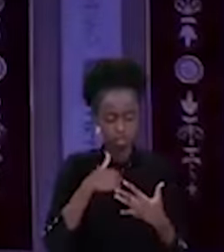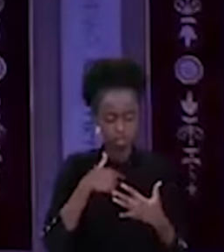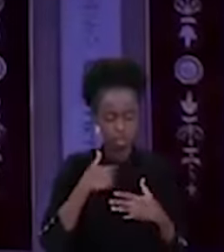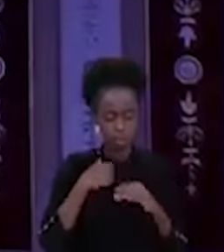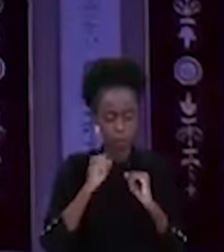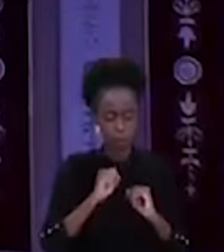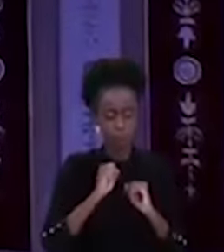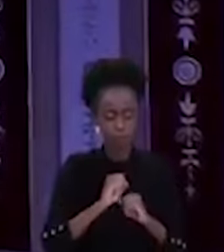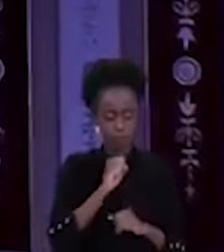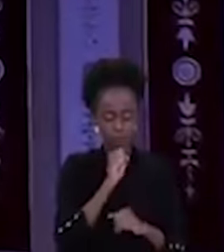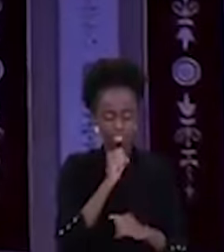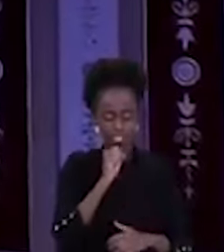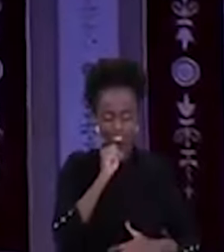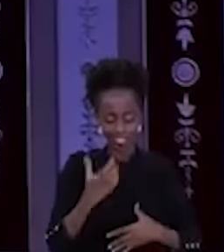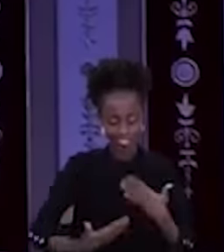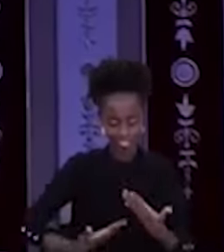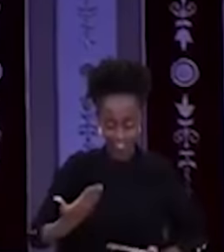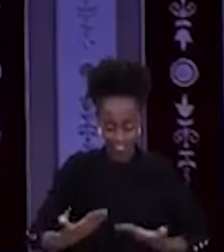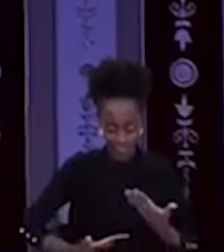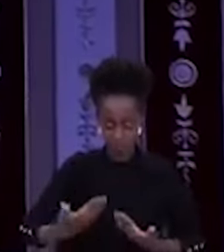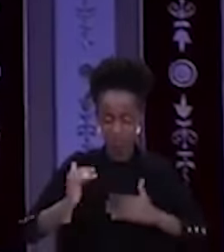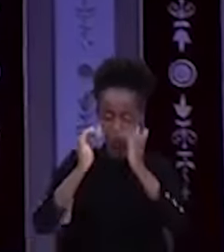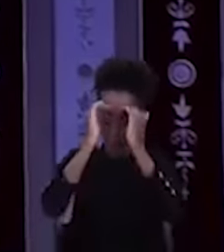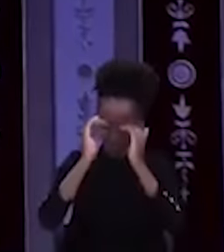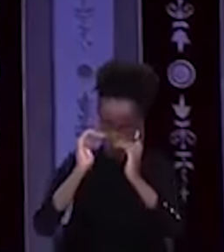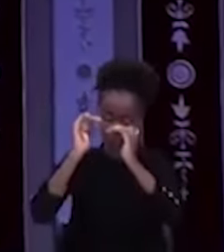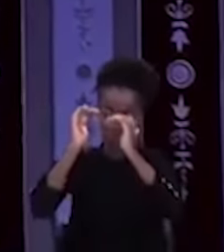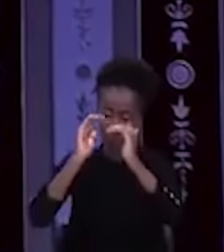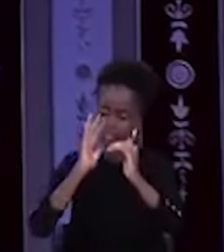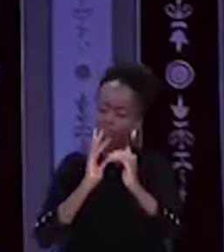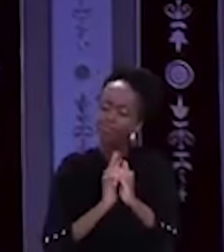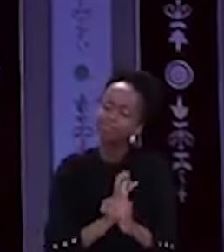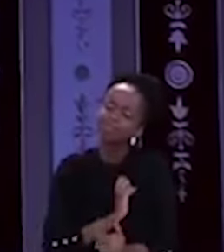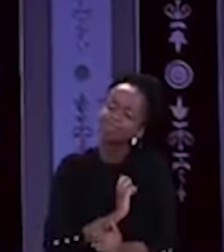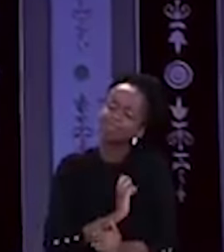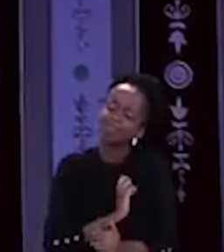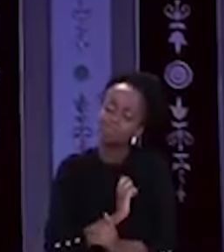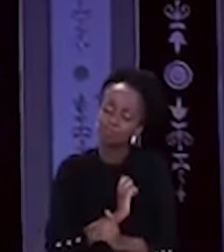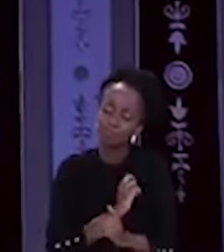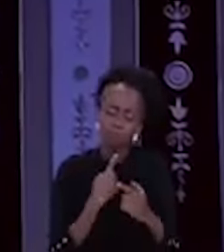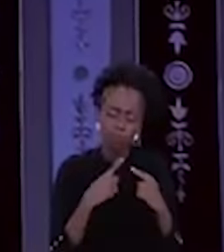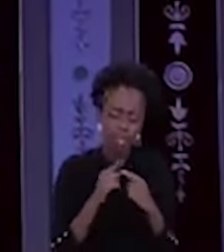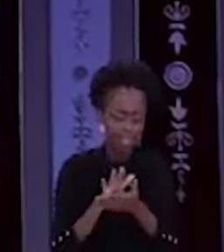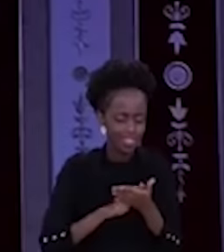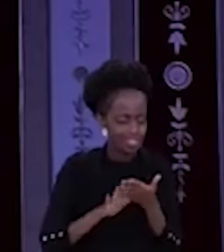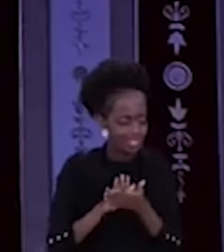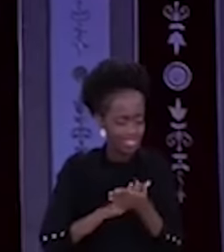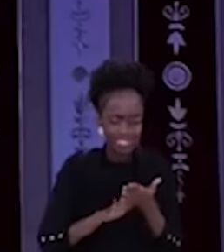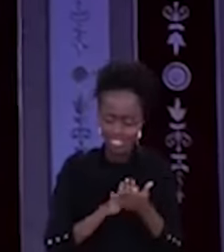possa envelhecer te servindo, te obedecendo, te amando. Diga: nada,